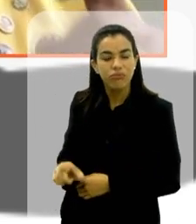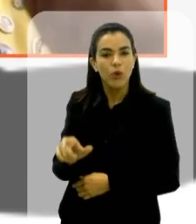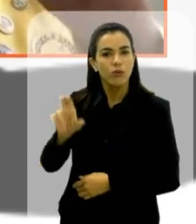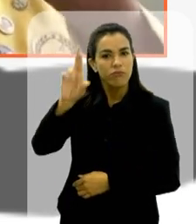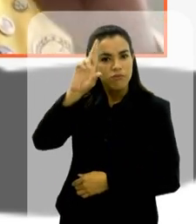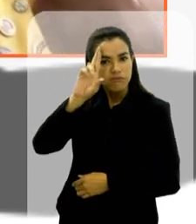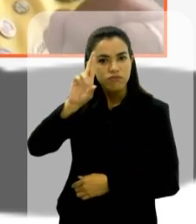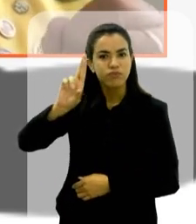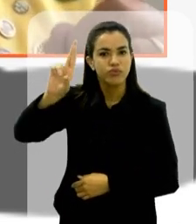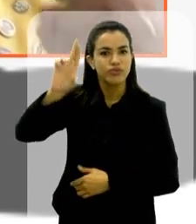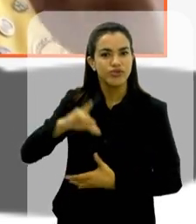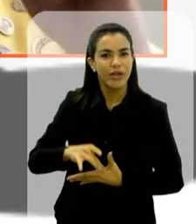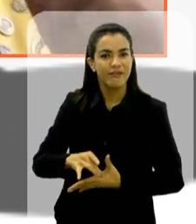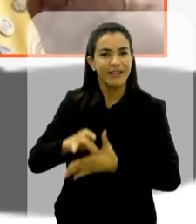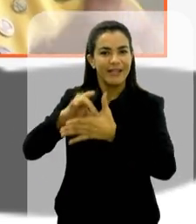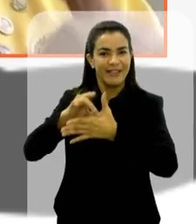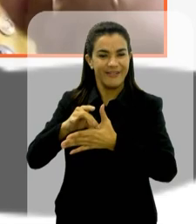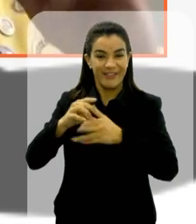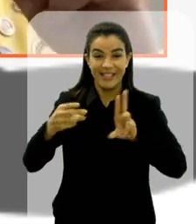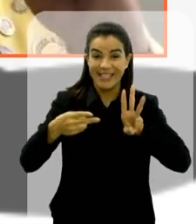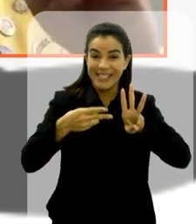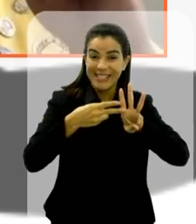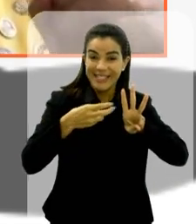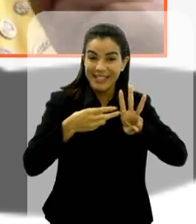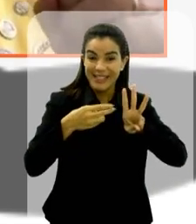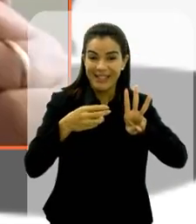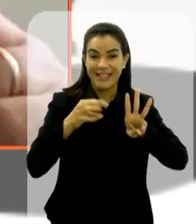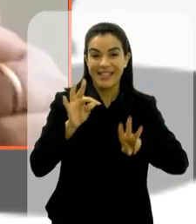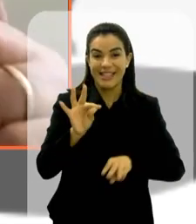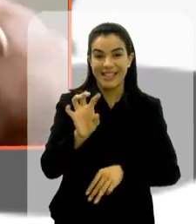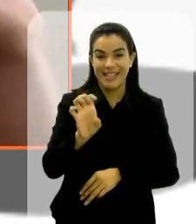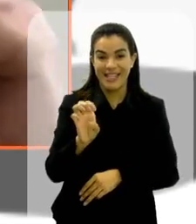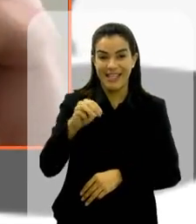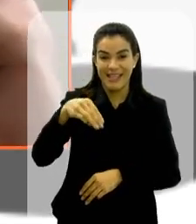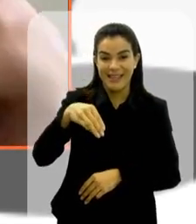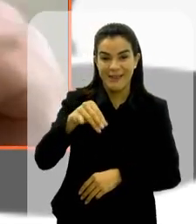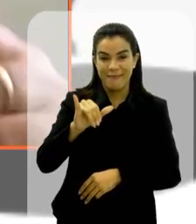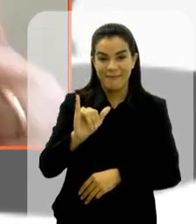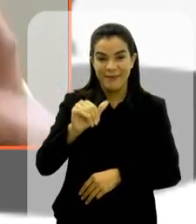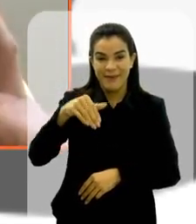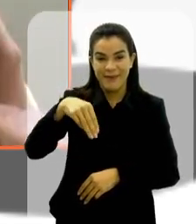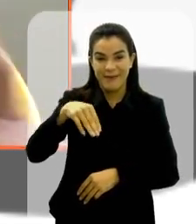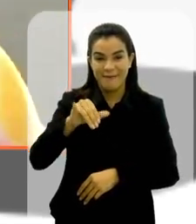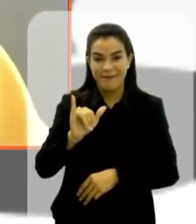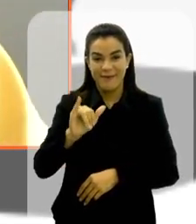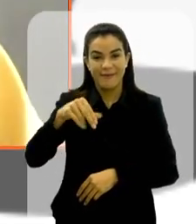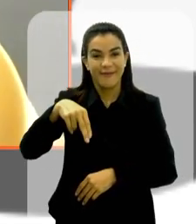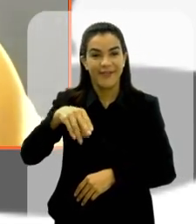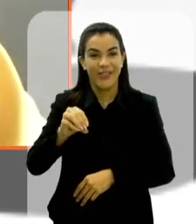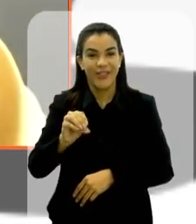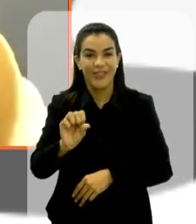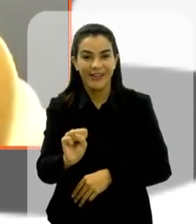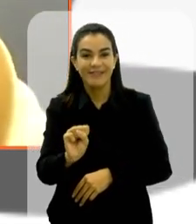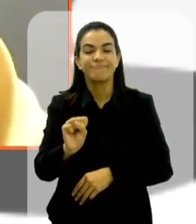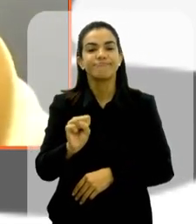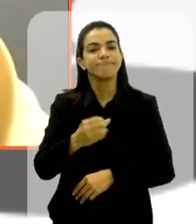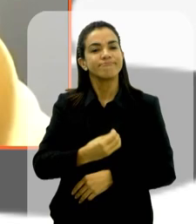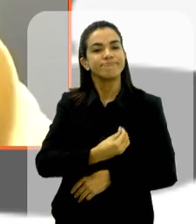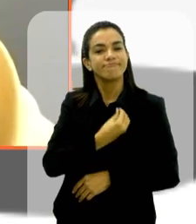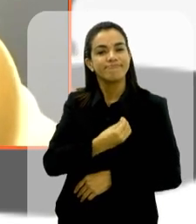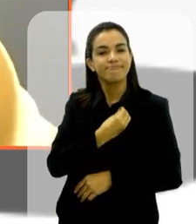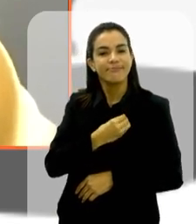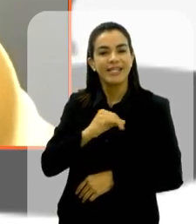chefe da nação dos índios Temiminós. Os índios Temiminós que viviam na ilha